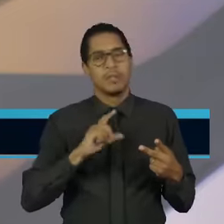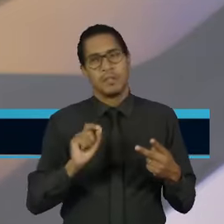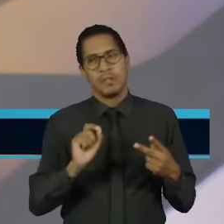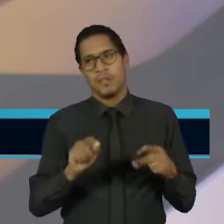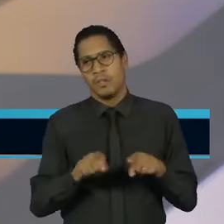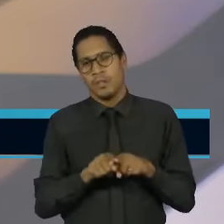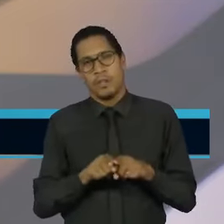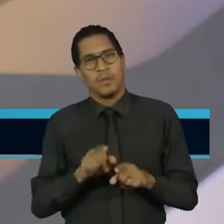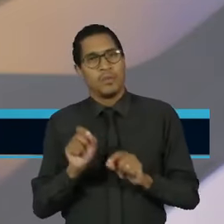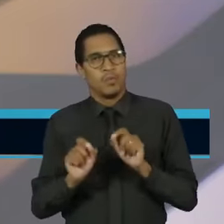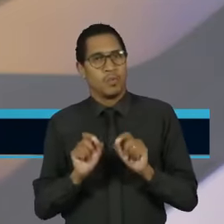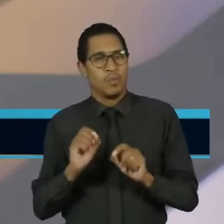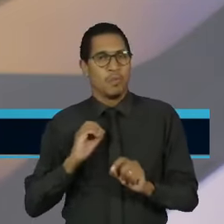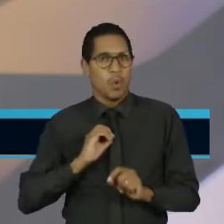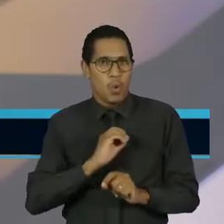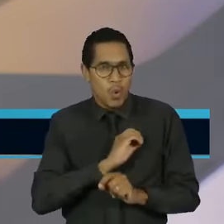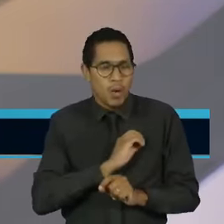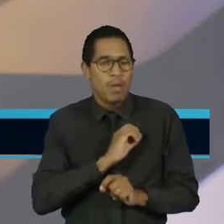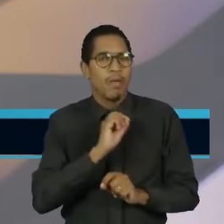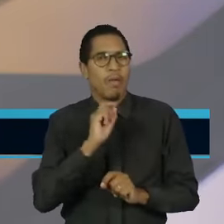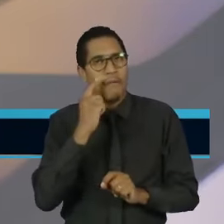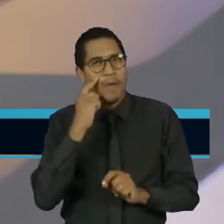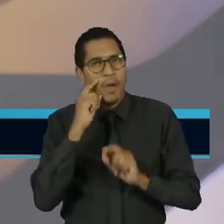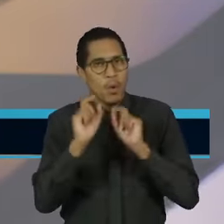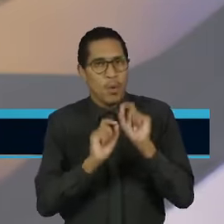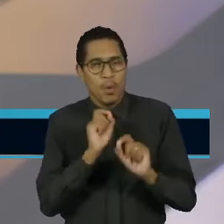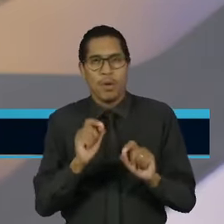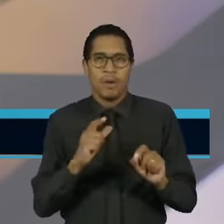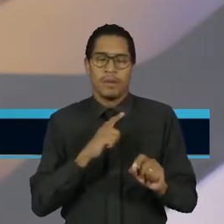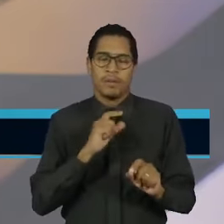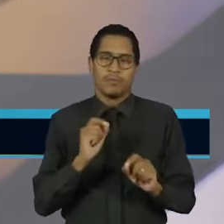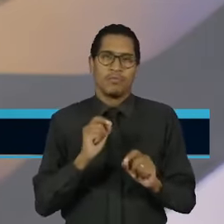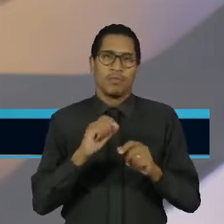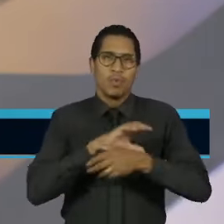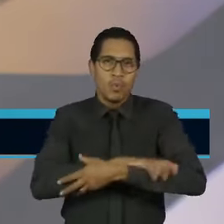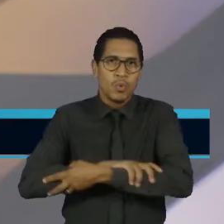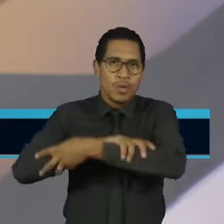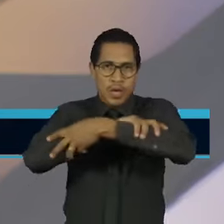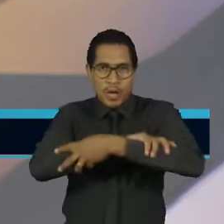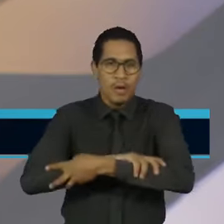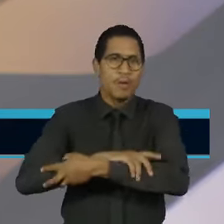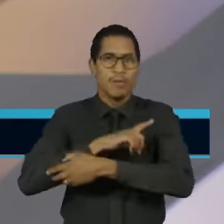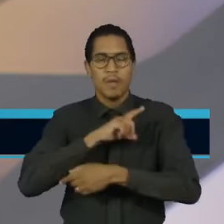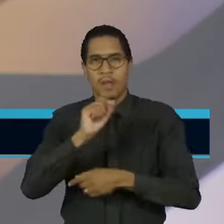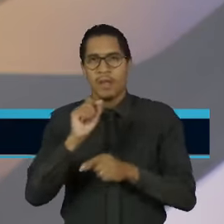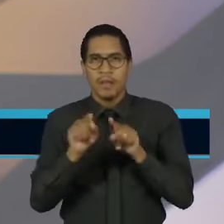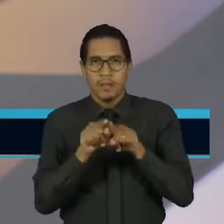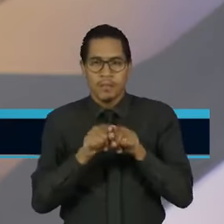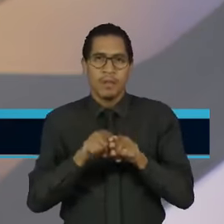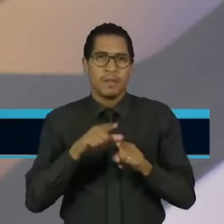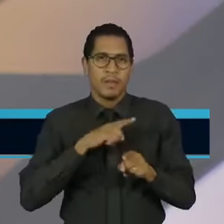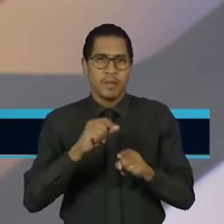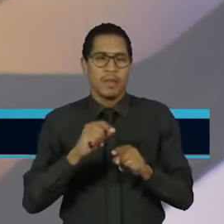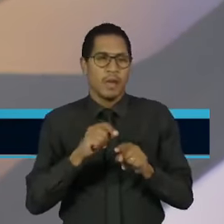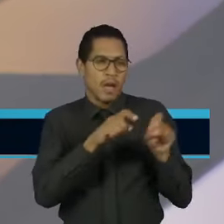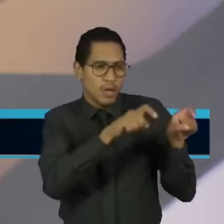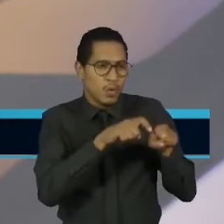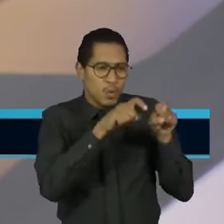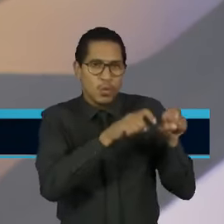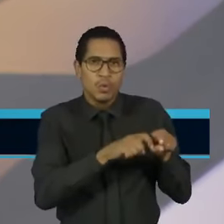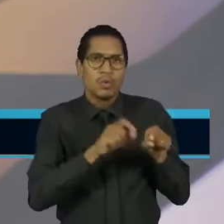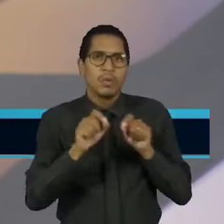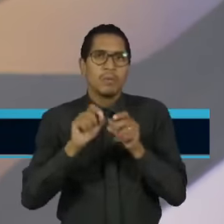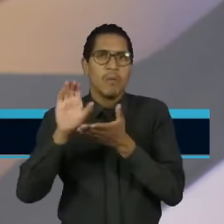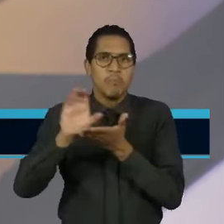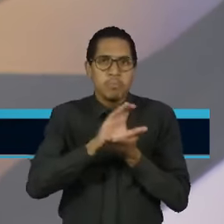um processo pelo qual a união europeia tá determin corte de subsídios às agricultores e a